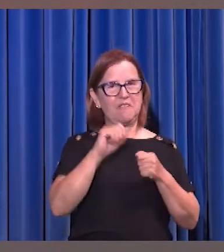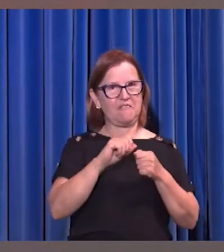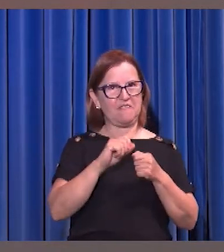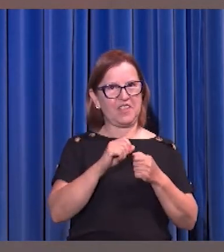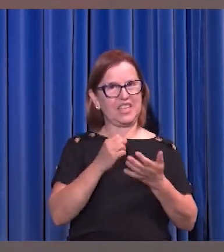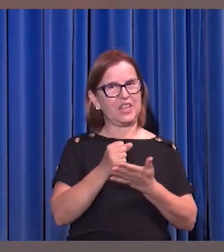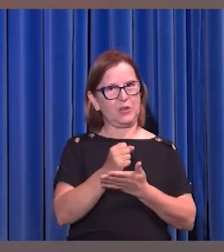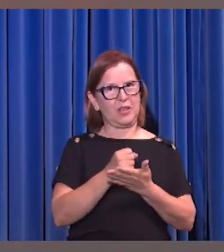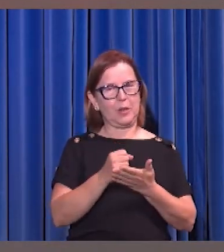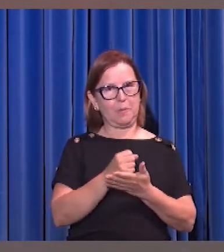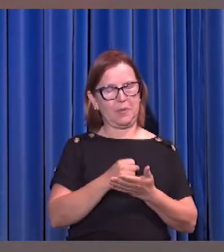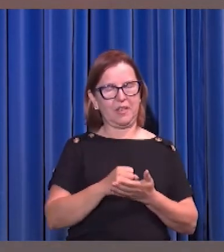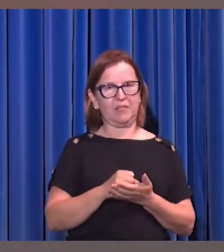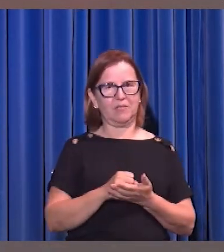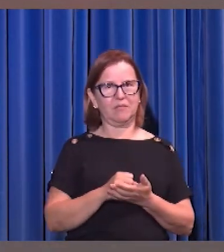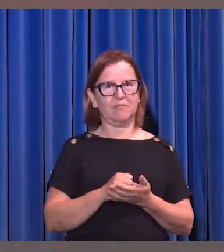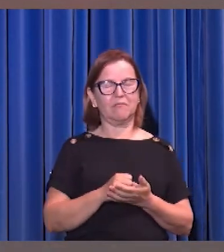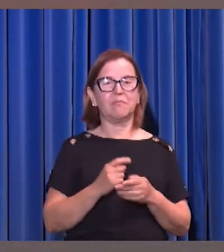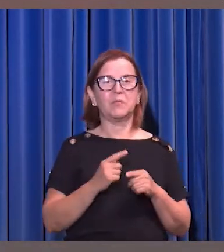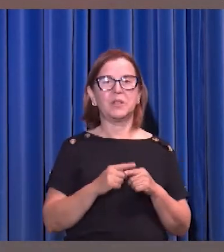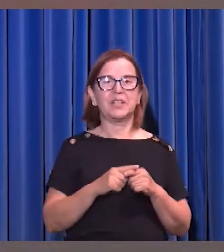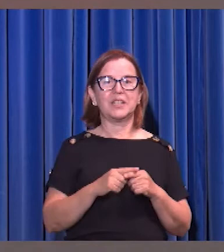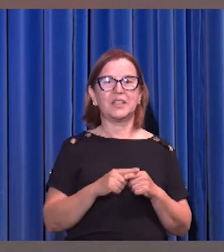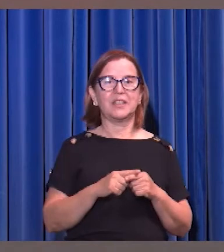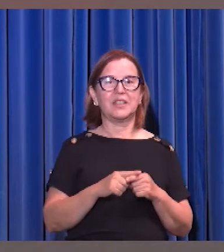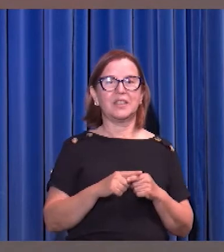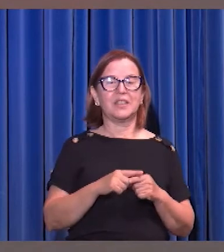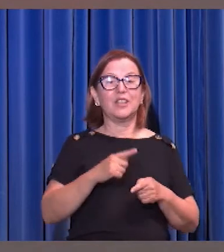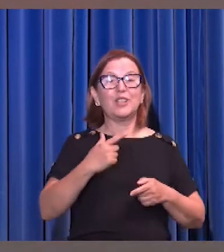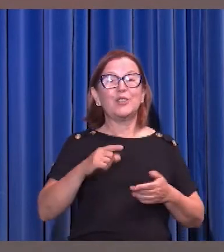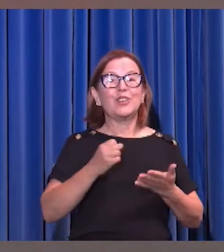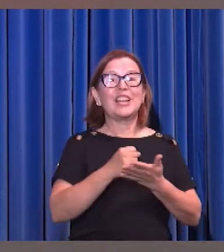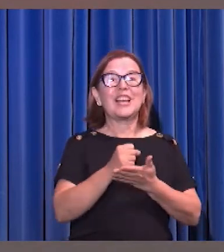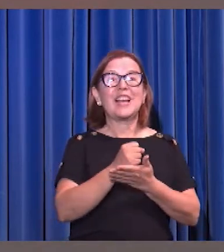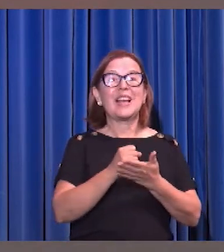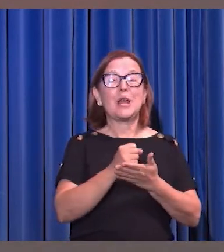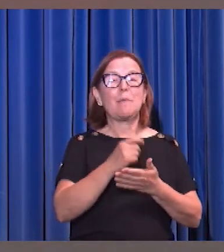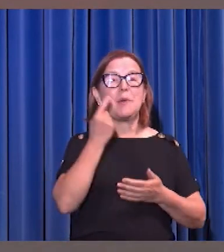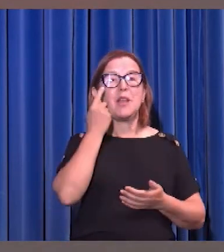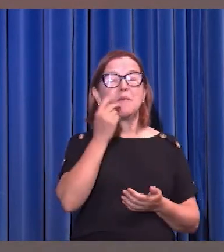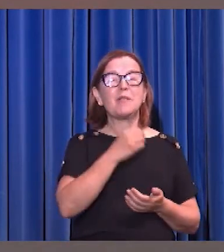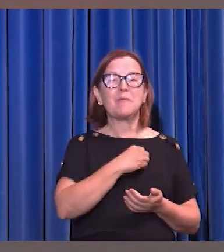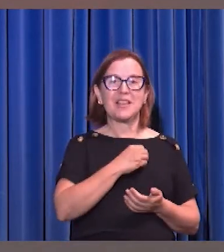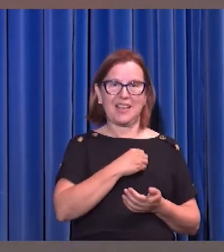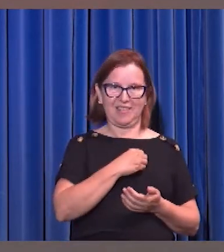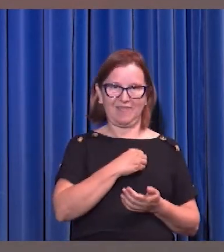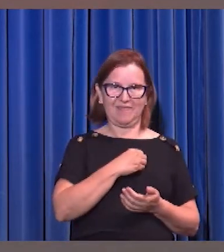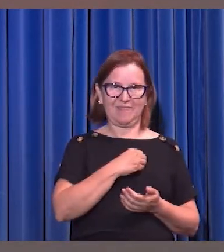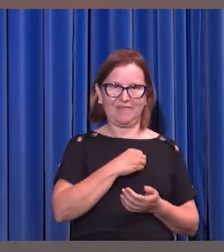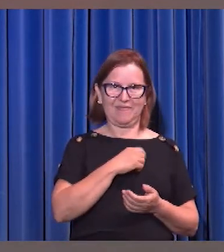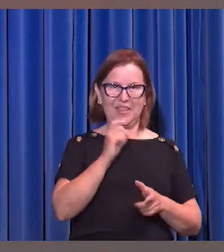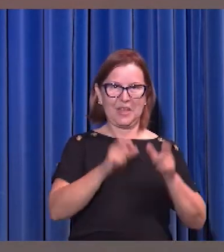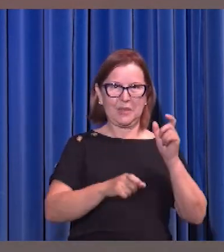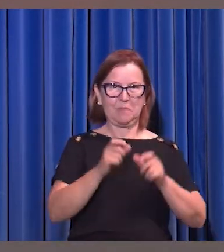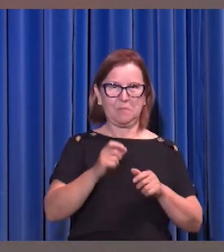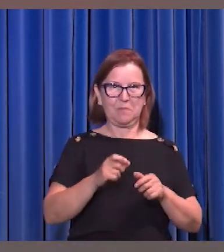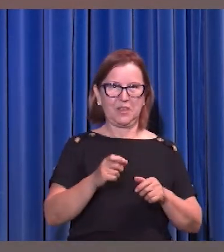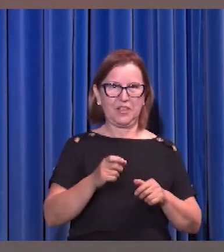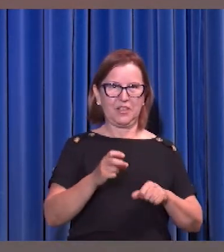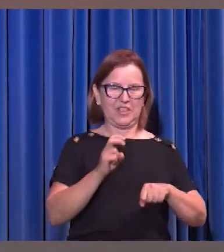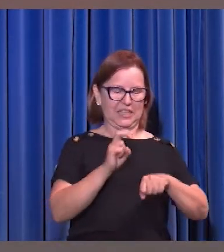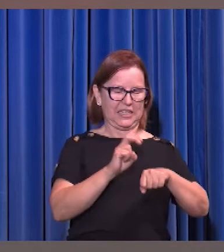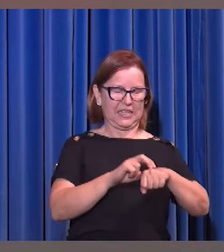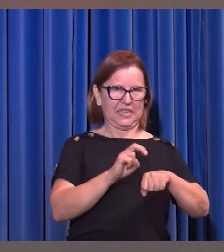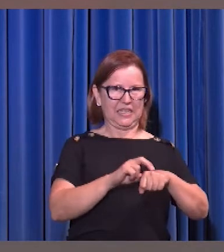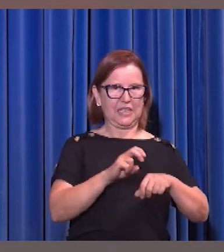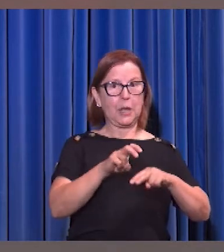não há remédio humano para o pecado. Os homens foram mordidos pela semente do pecado. Como eles